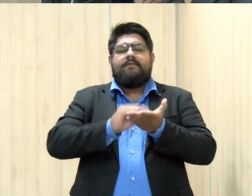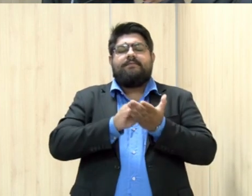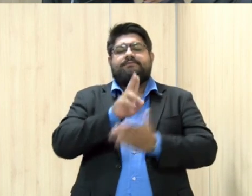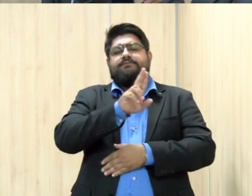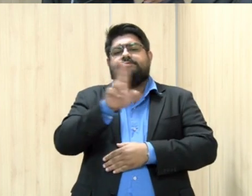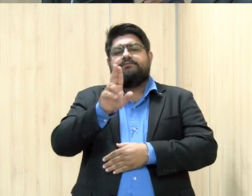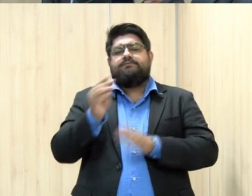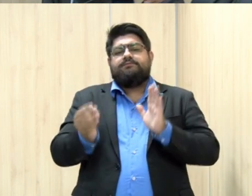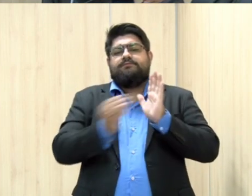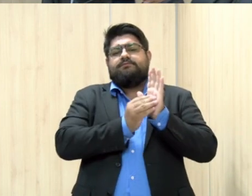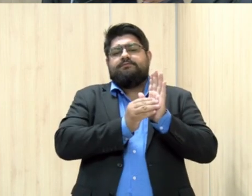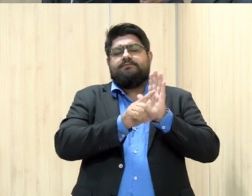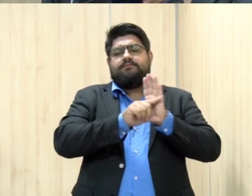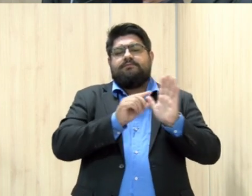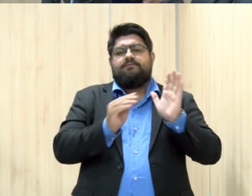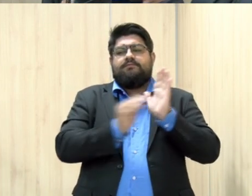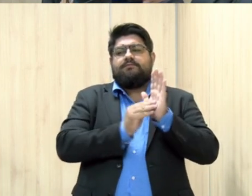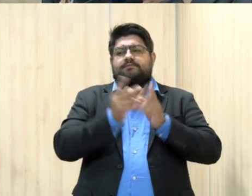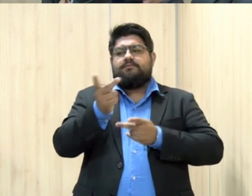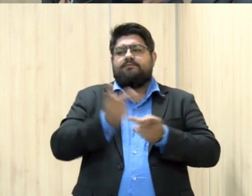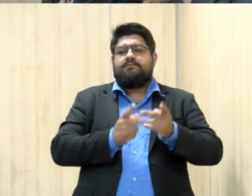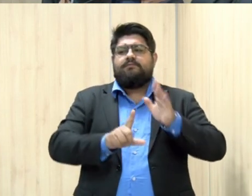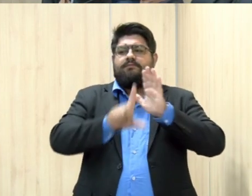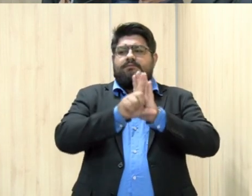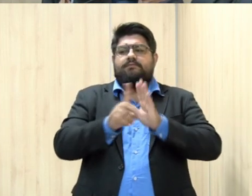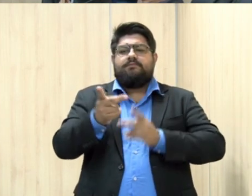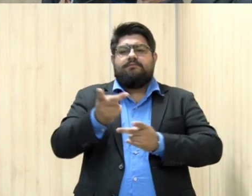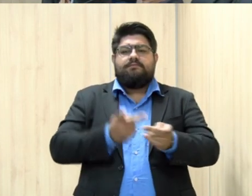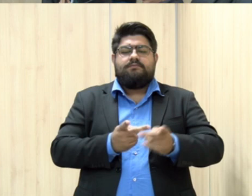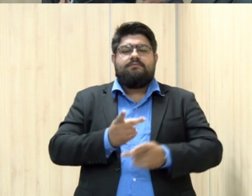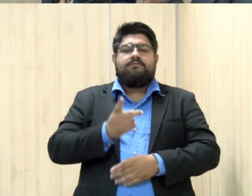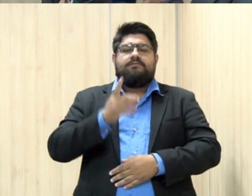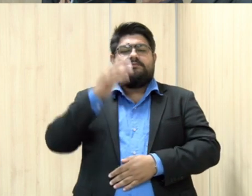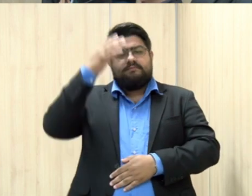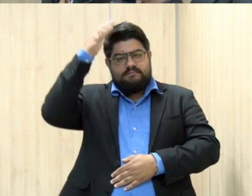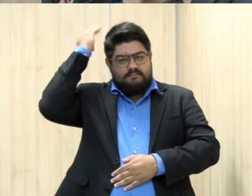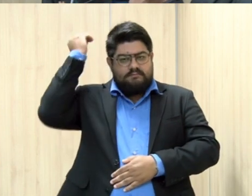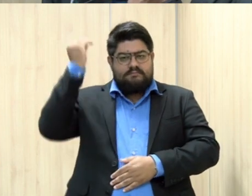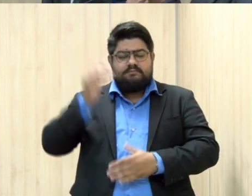nome delas na emenda do projeto de lei do deputado Rodrigo Camargo